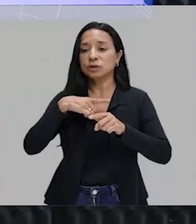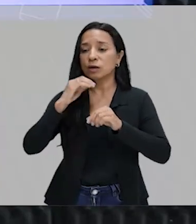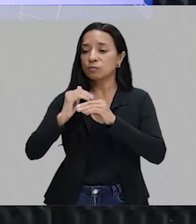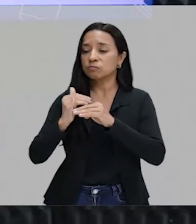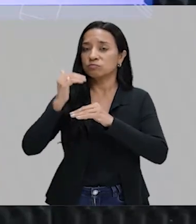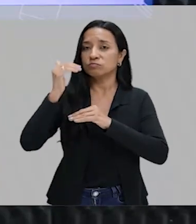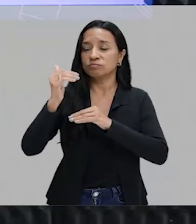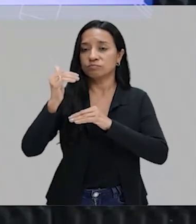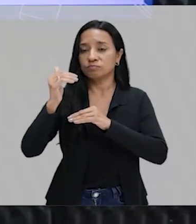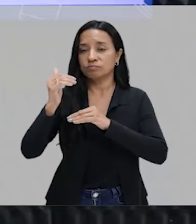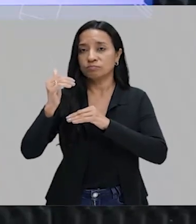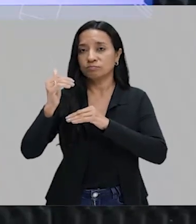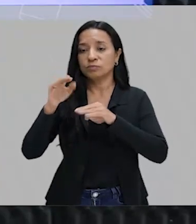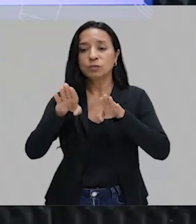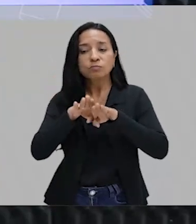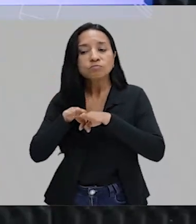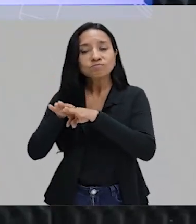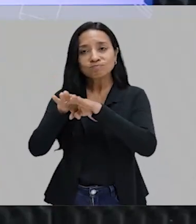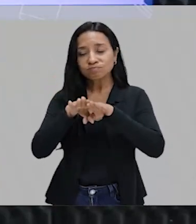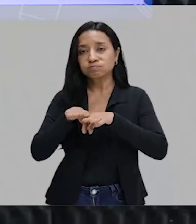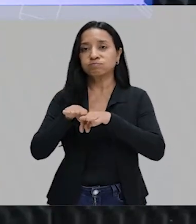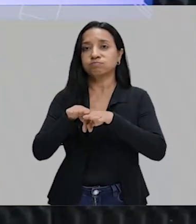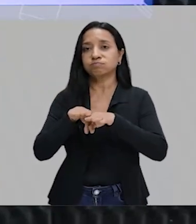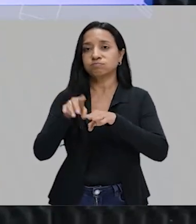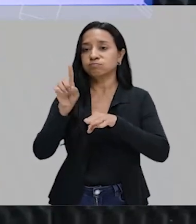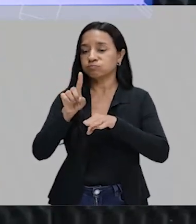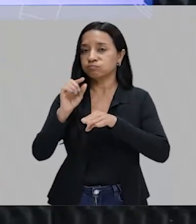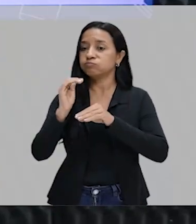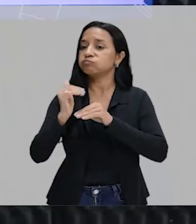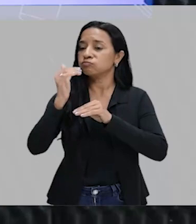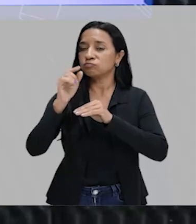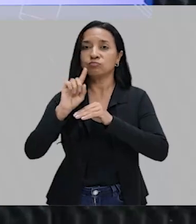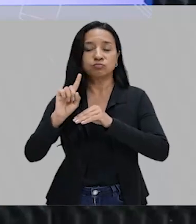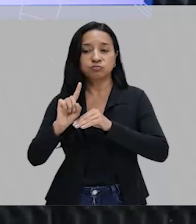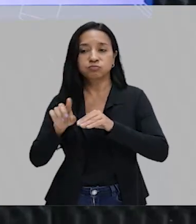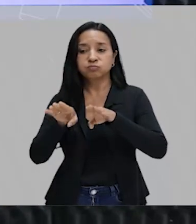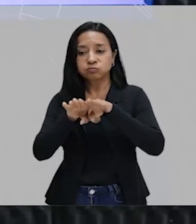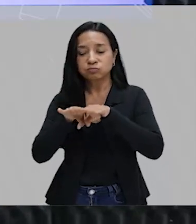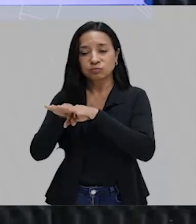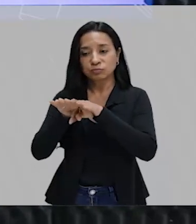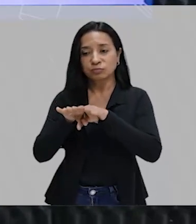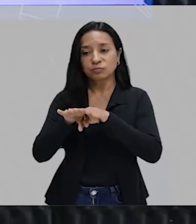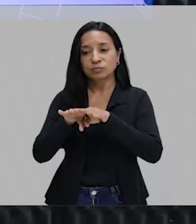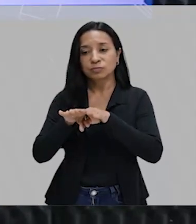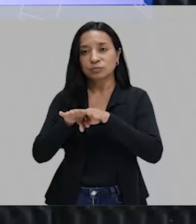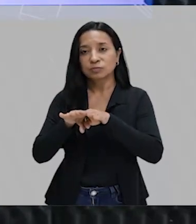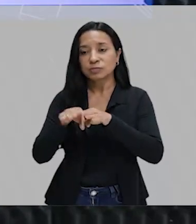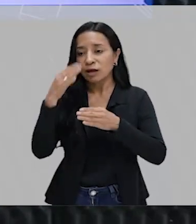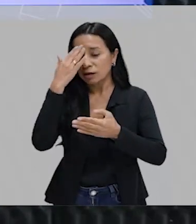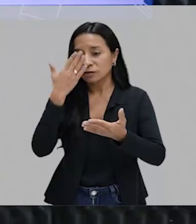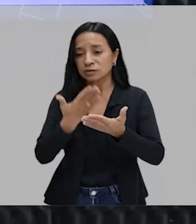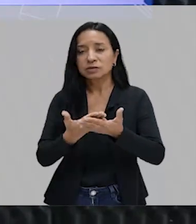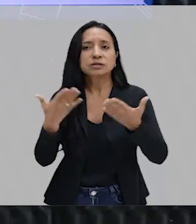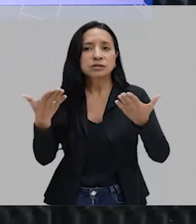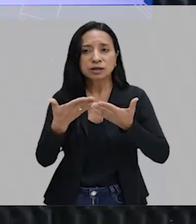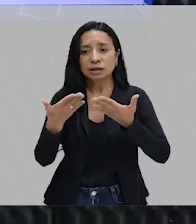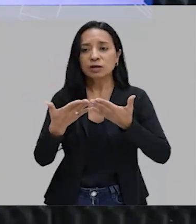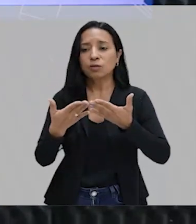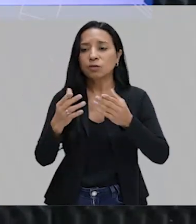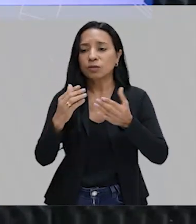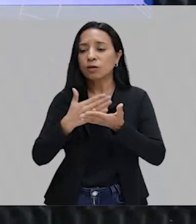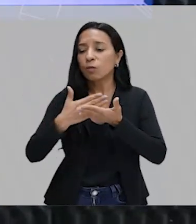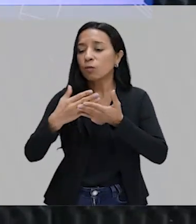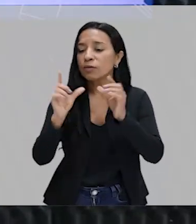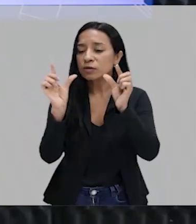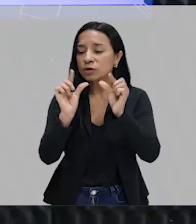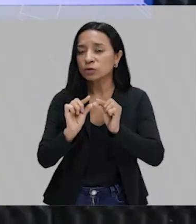agora, os conflitos internos iriam diminuir. Mas o que vai se observar nessa nova